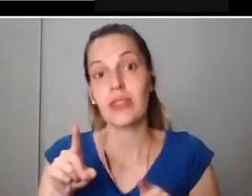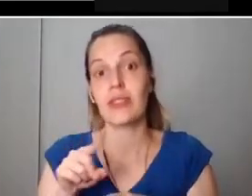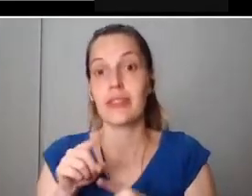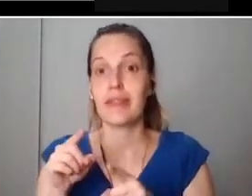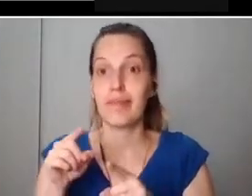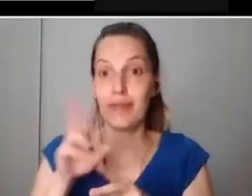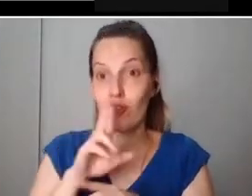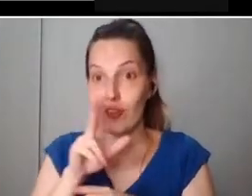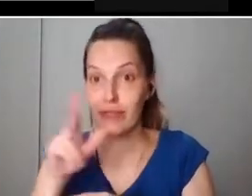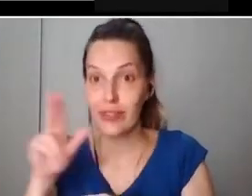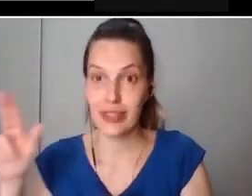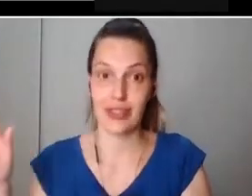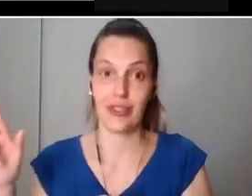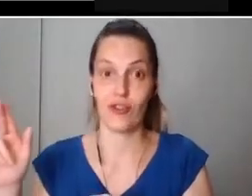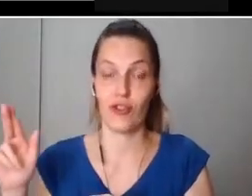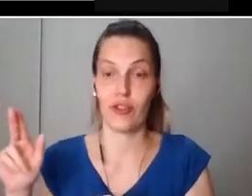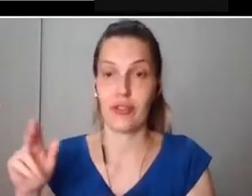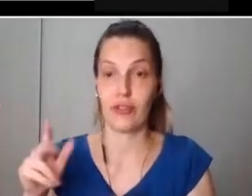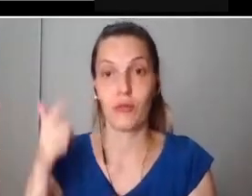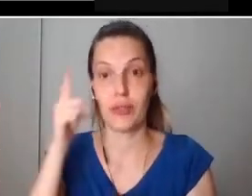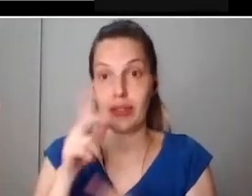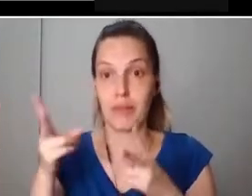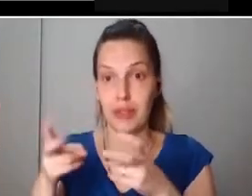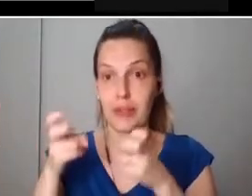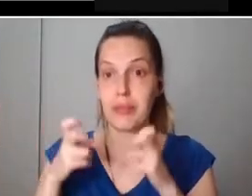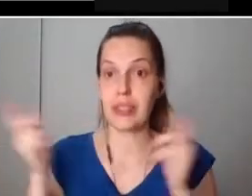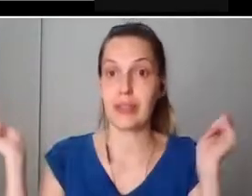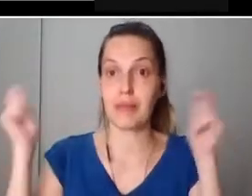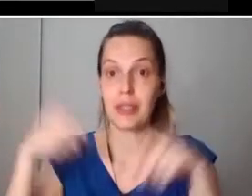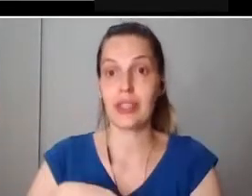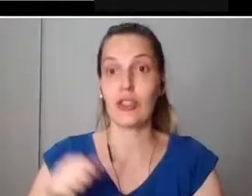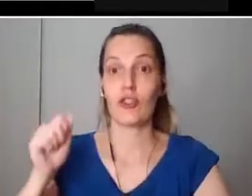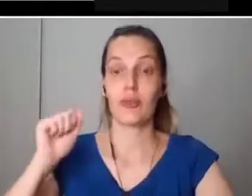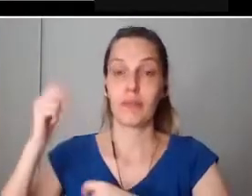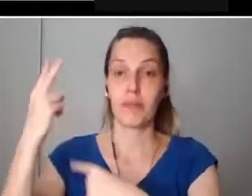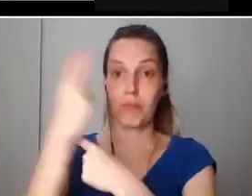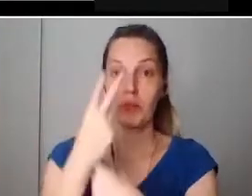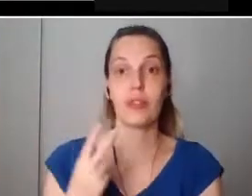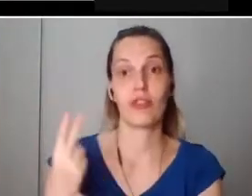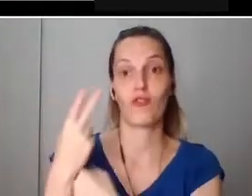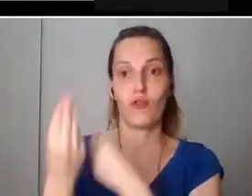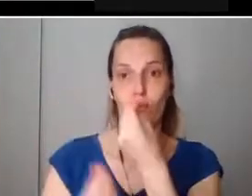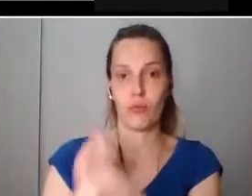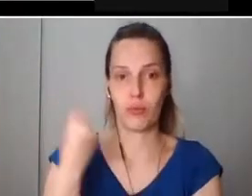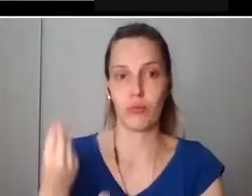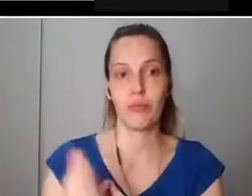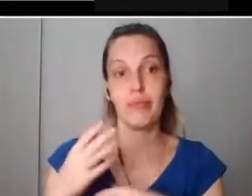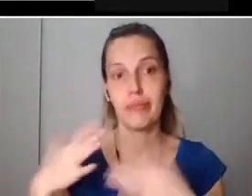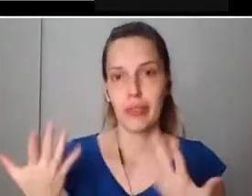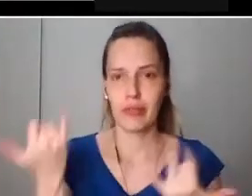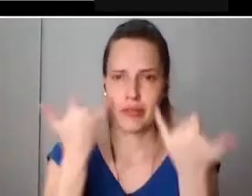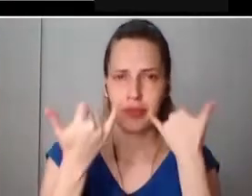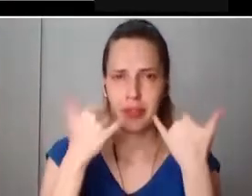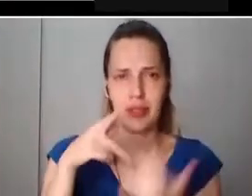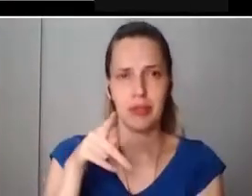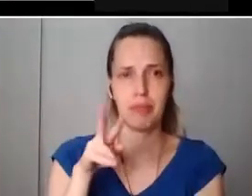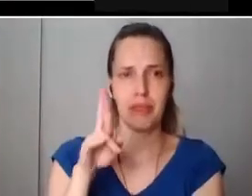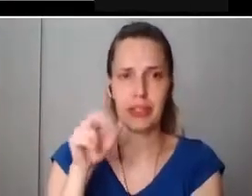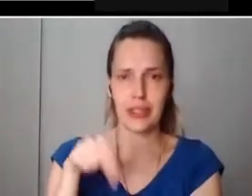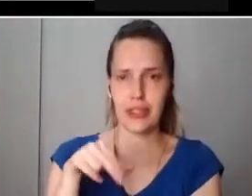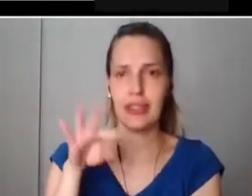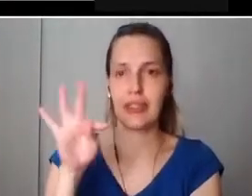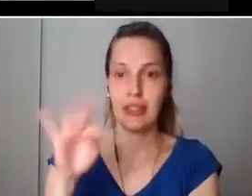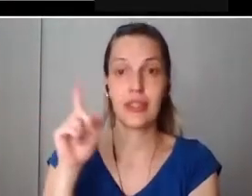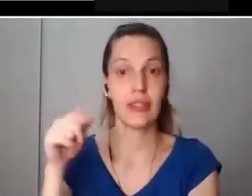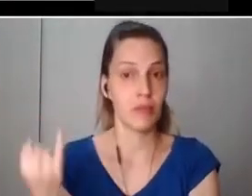tu tem uma ideia da capacidade protetora desse soro. Então, em várias vacinas, vocês vão ver esse dado aqui do PRNT, que ele é muito importante para tu ter uma